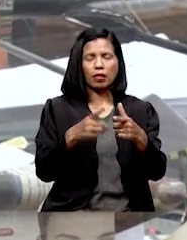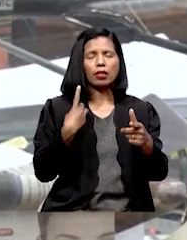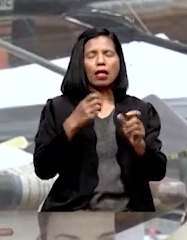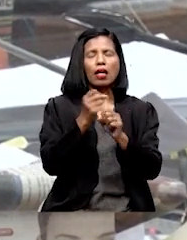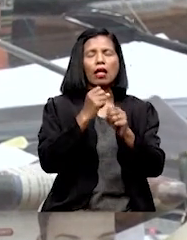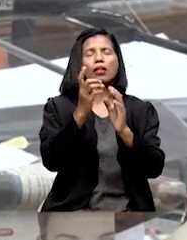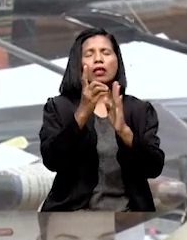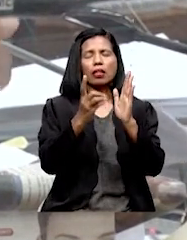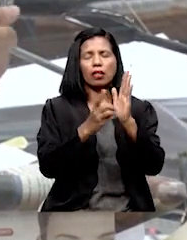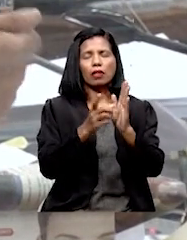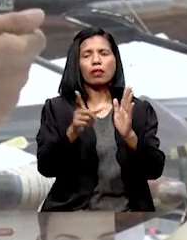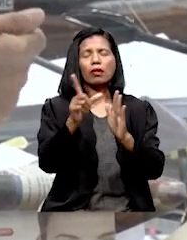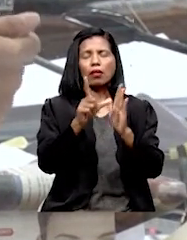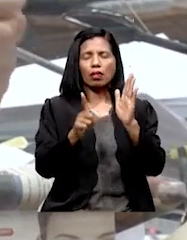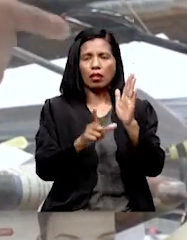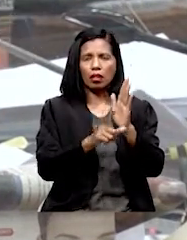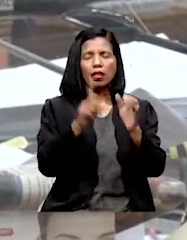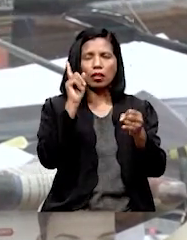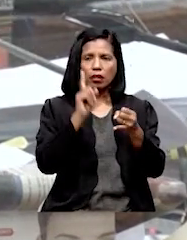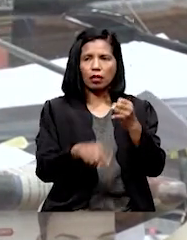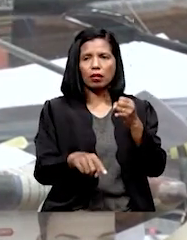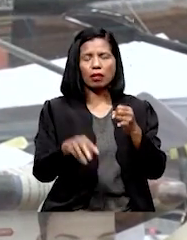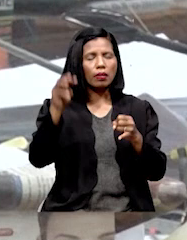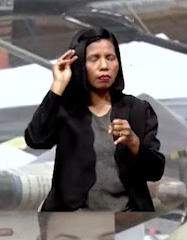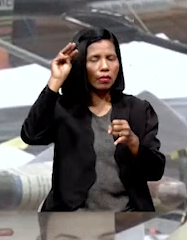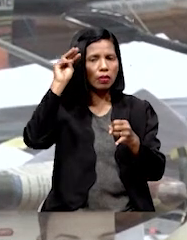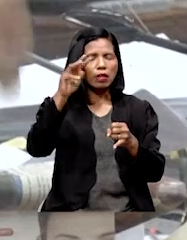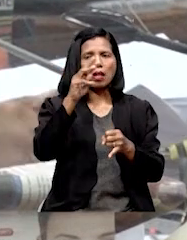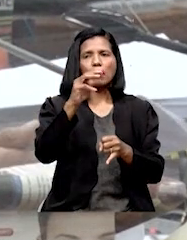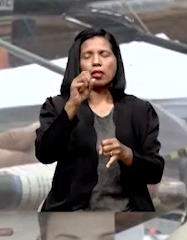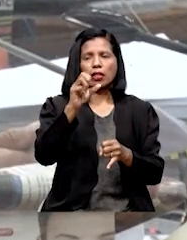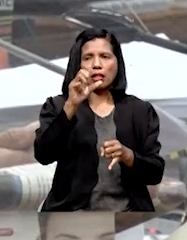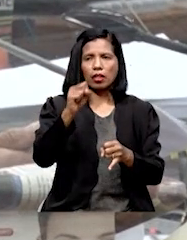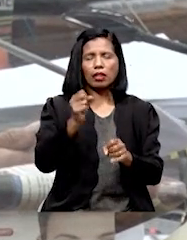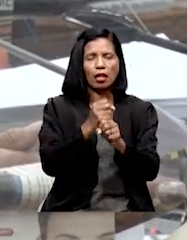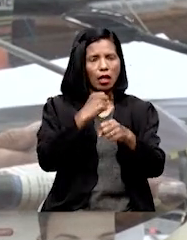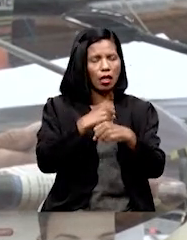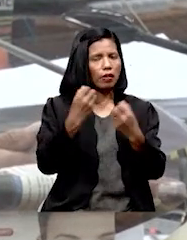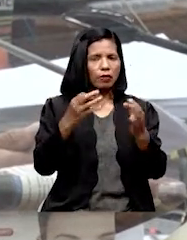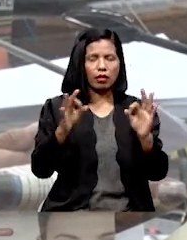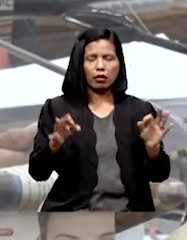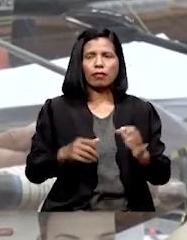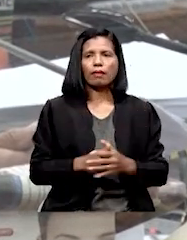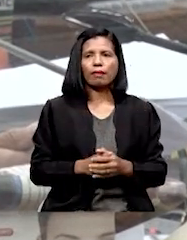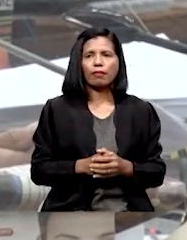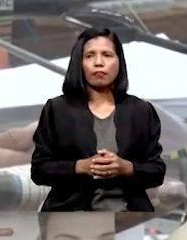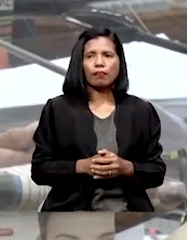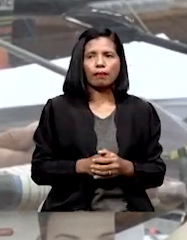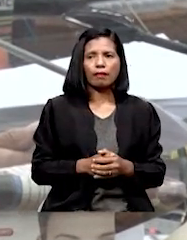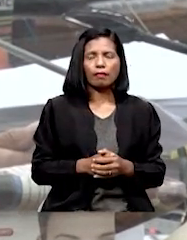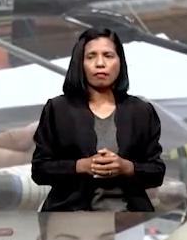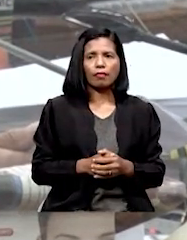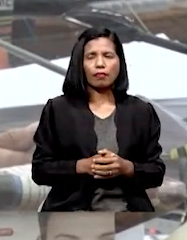quando pagamento lançamento ministra da solidariedade social hal tia na. Nena mana yang benar gitu